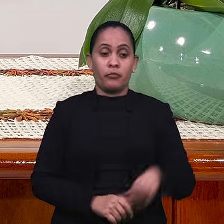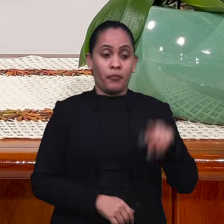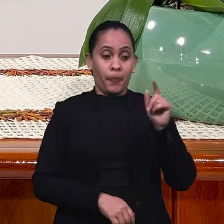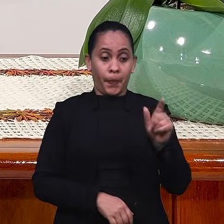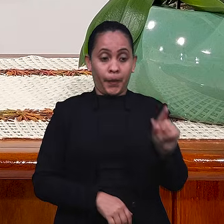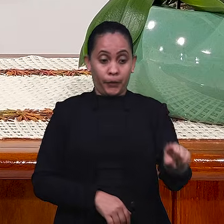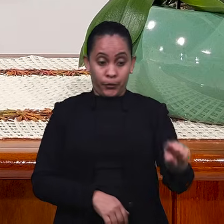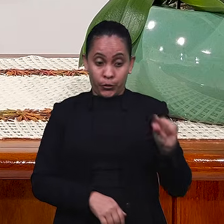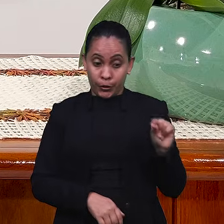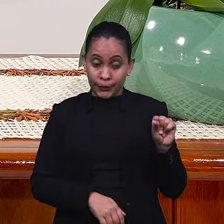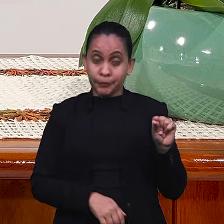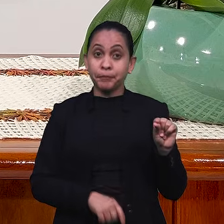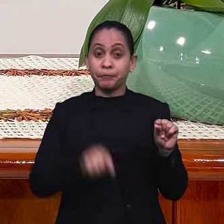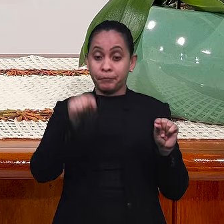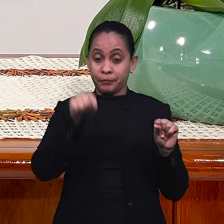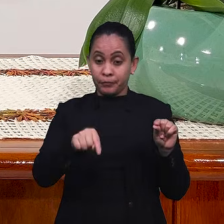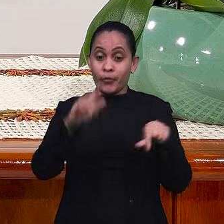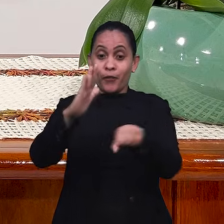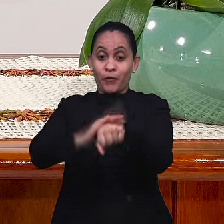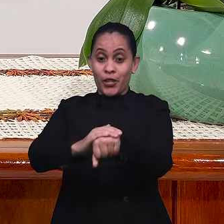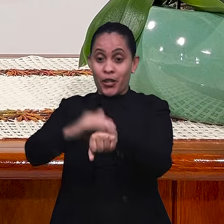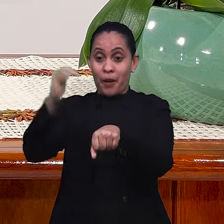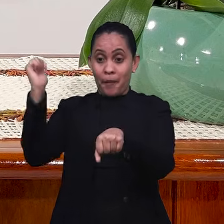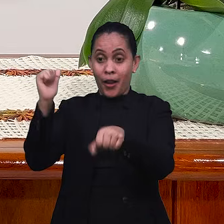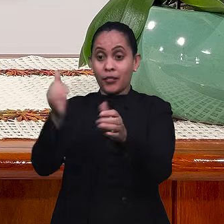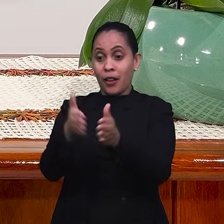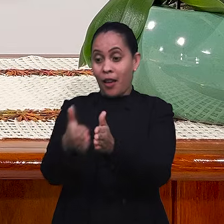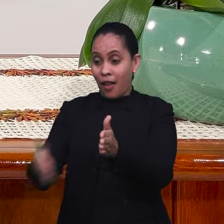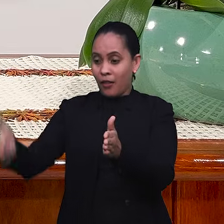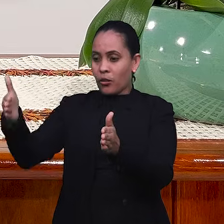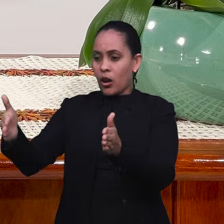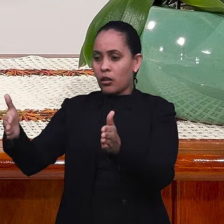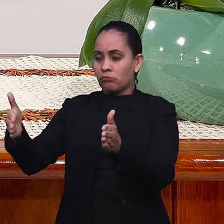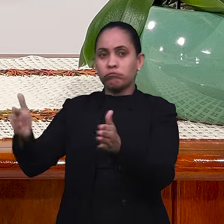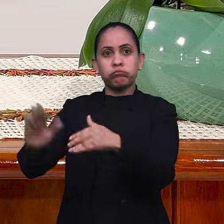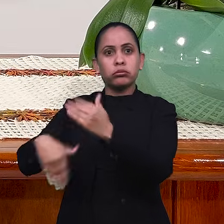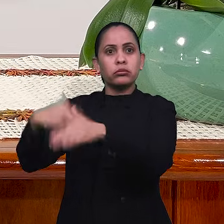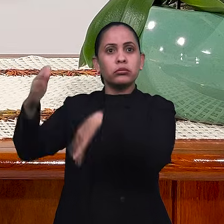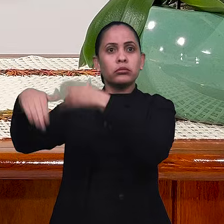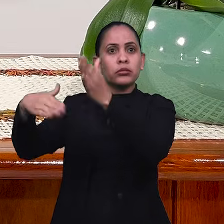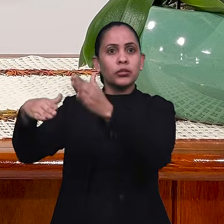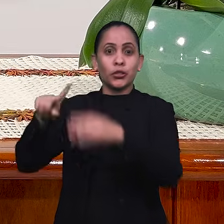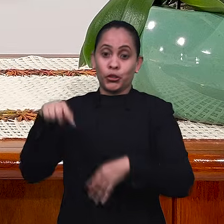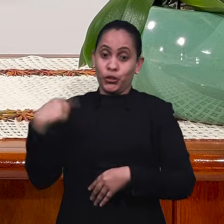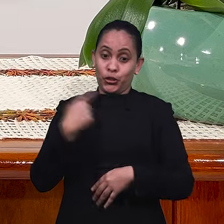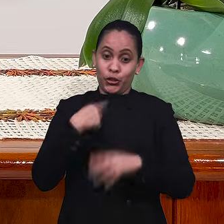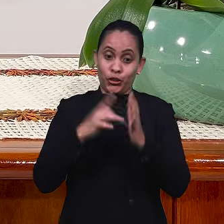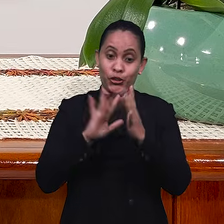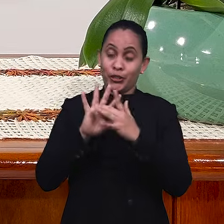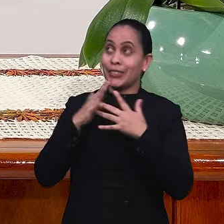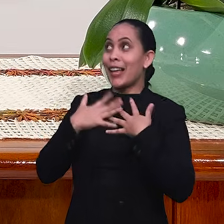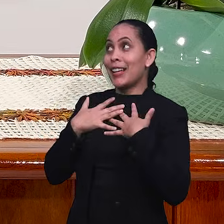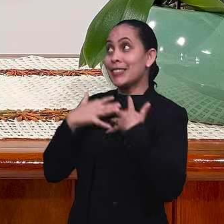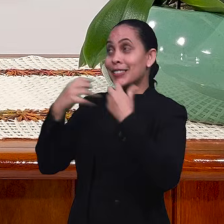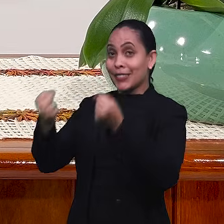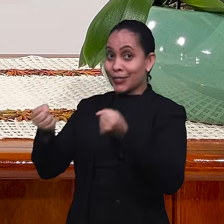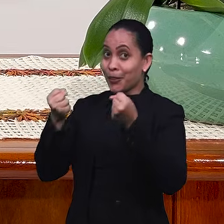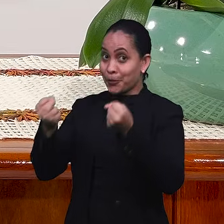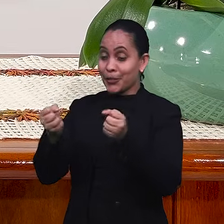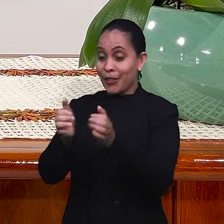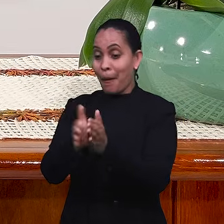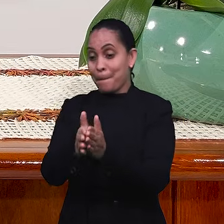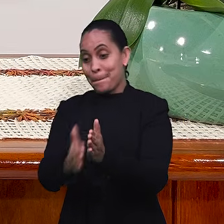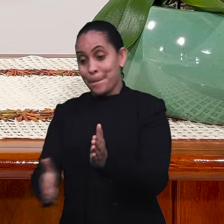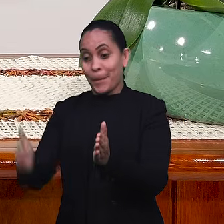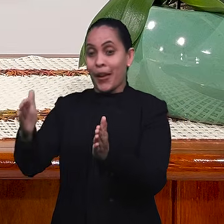chamada, isso é um ato da soberania de Deus. Agora começa um processo. Depois que nós aceitamos o Senhor Jesus e